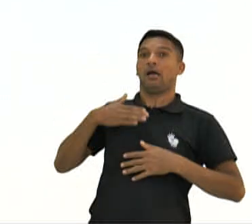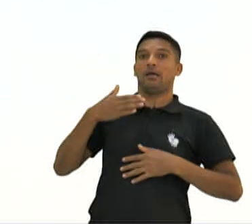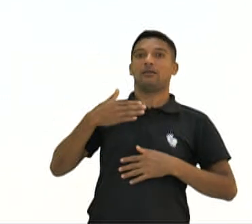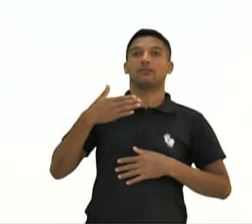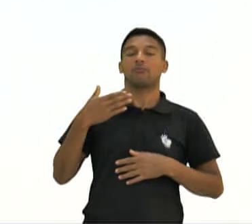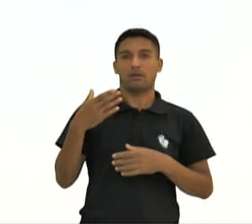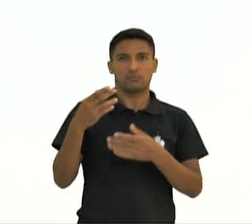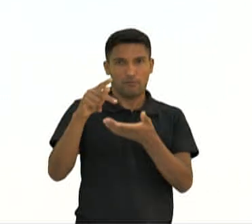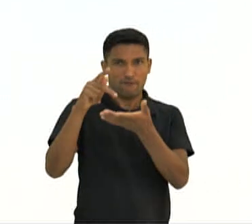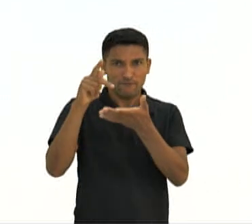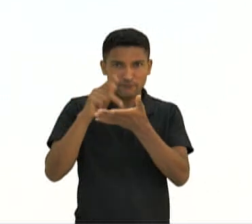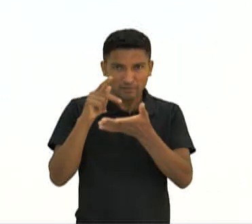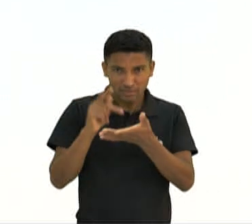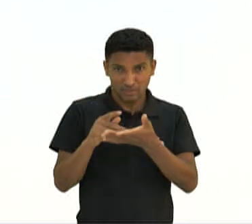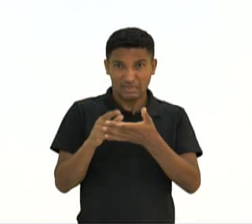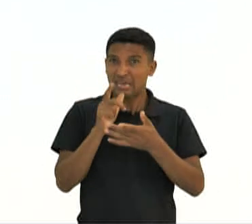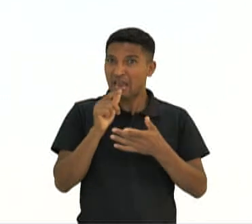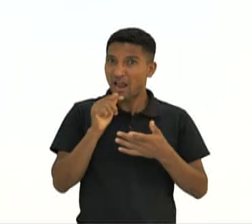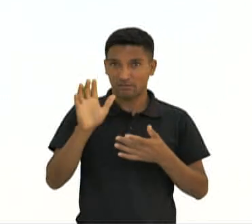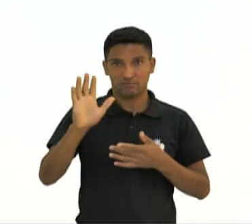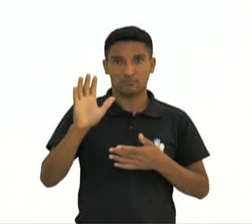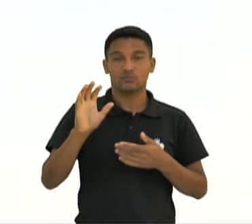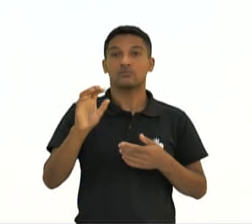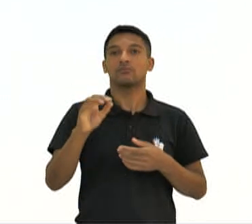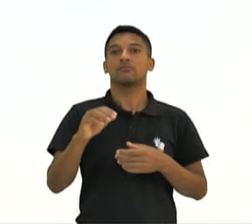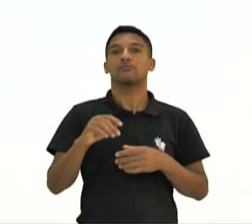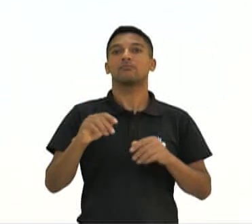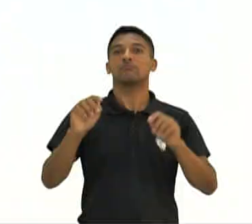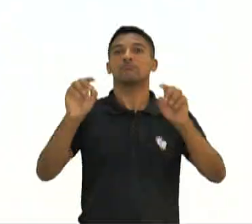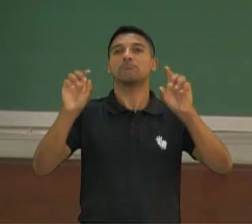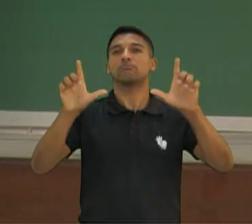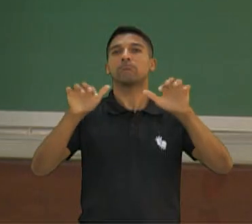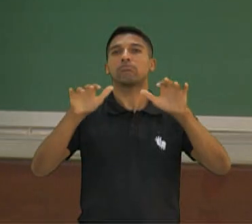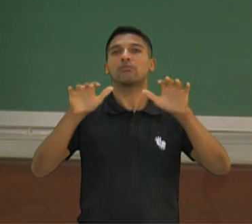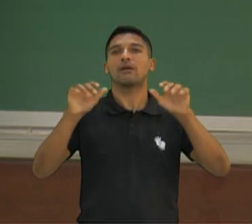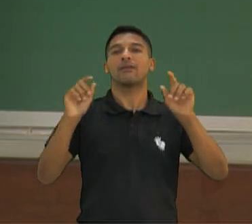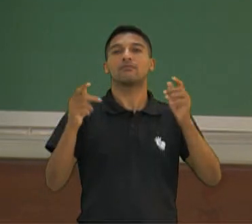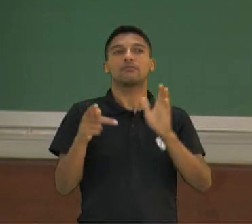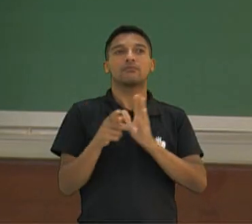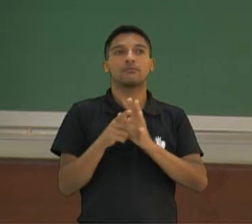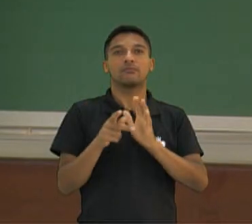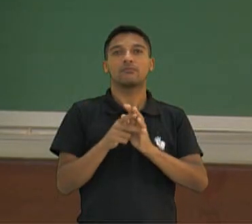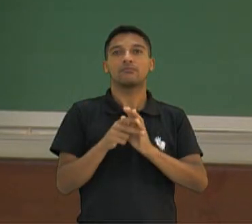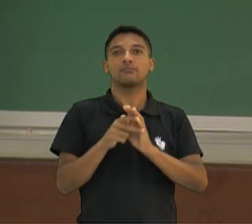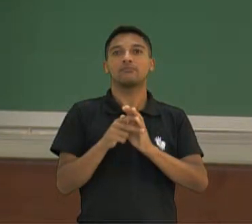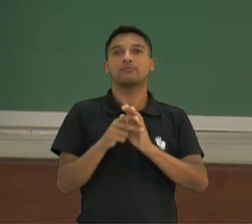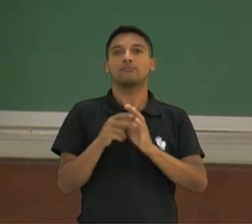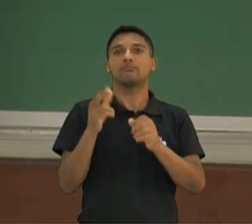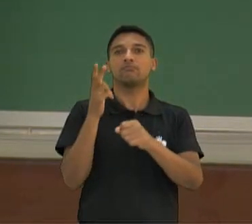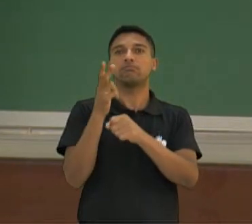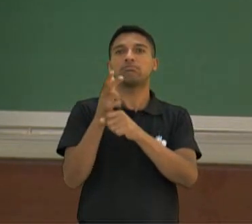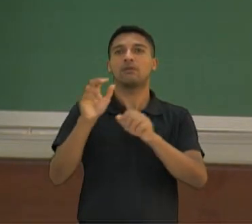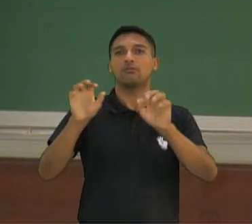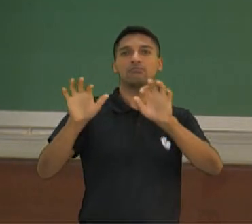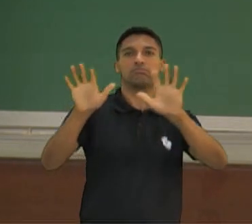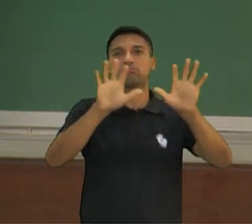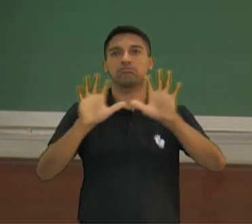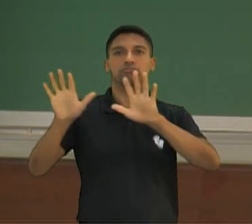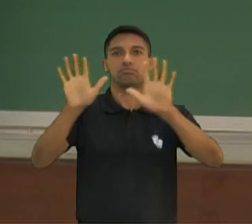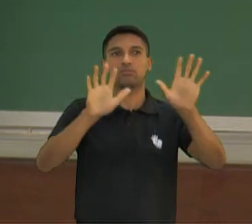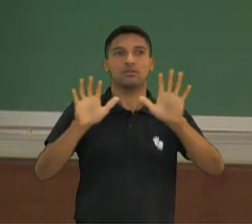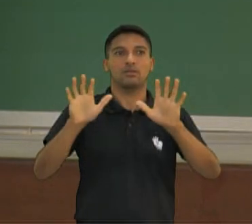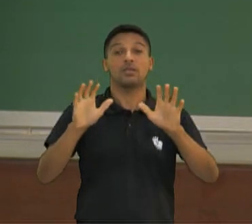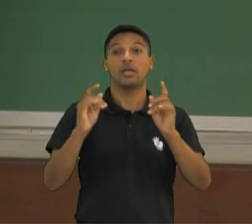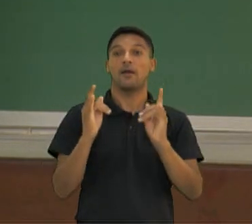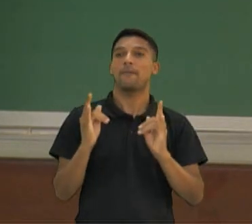nos vídeos, é bem interessante aqui essa movimentação. Então, esses prédios, não só pela sustentabilidade, atraem